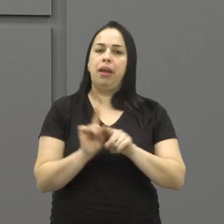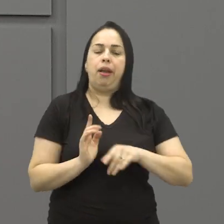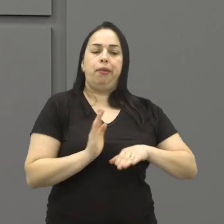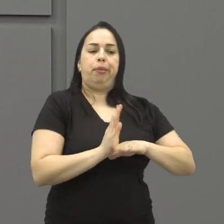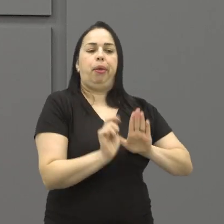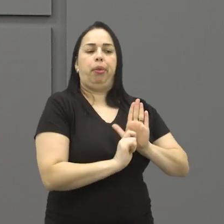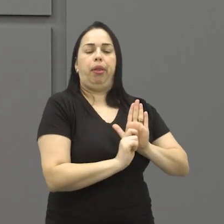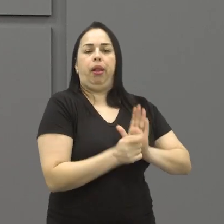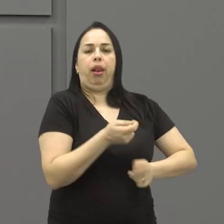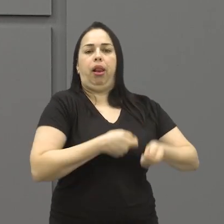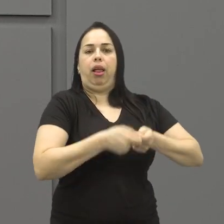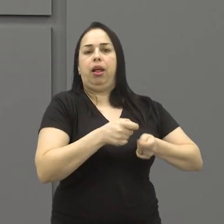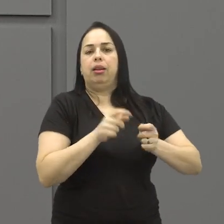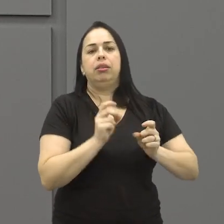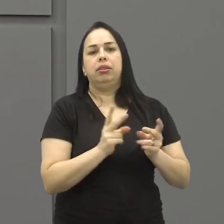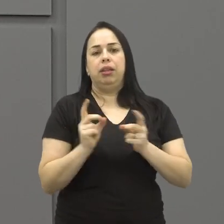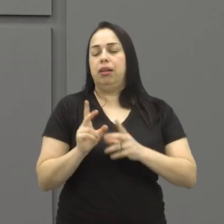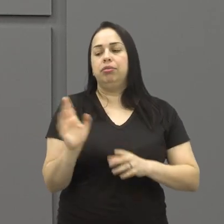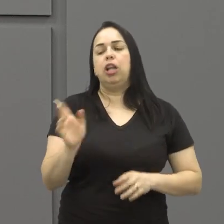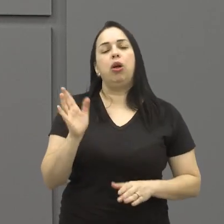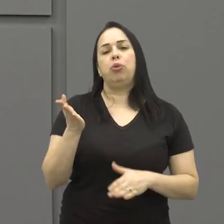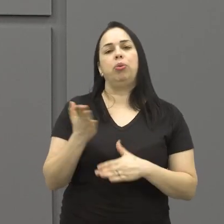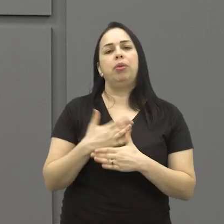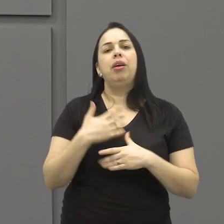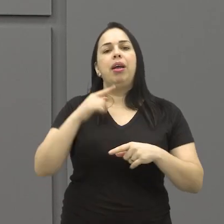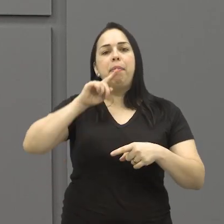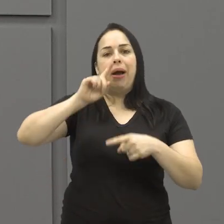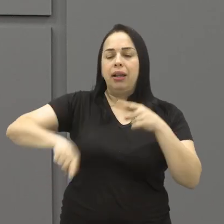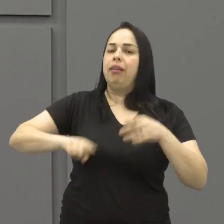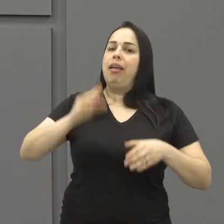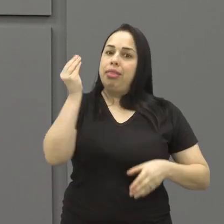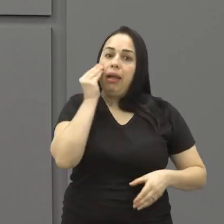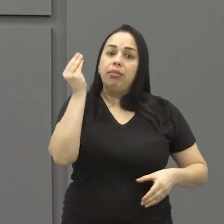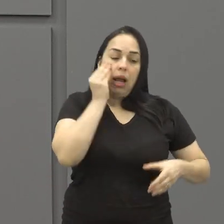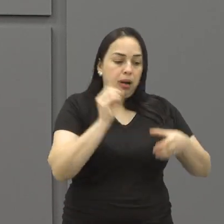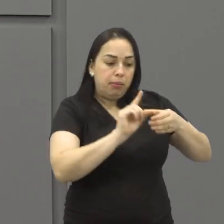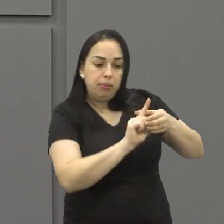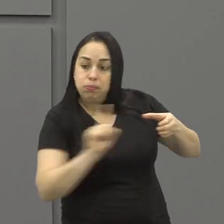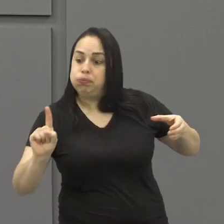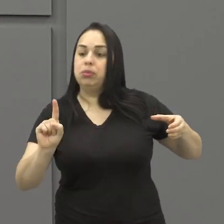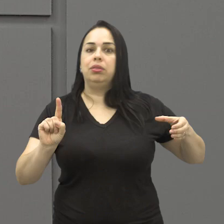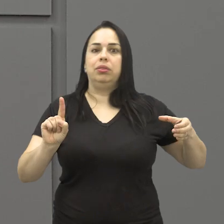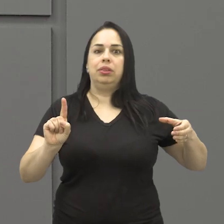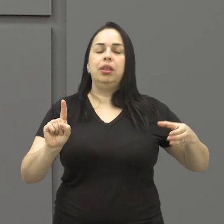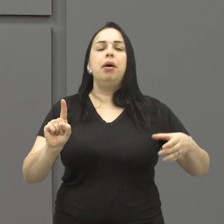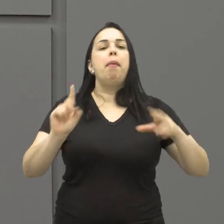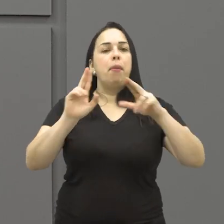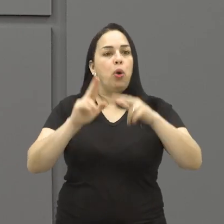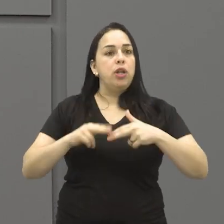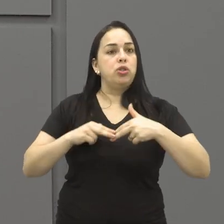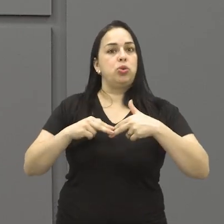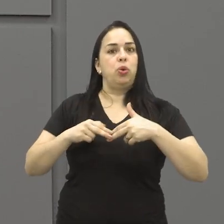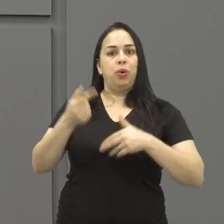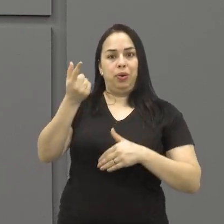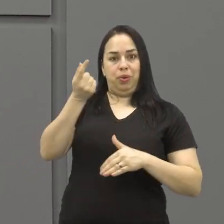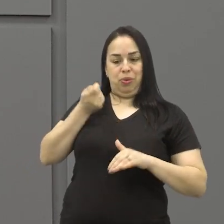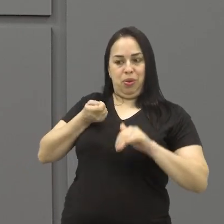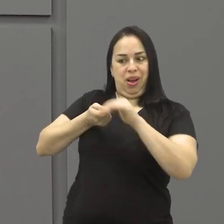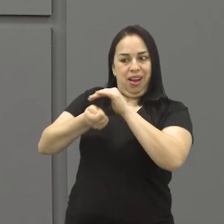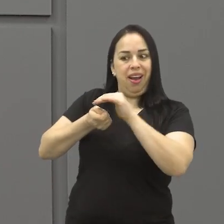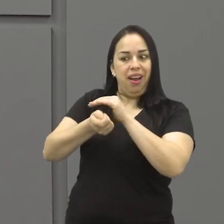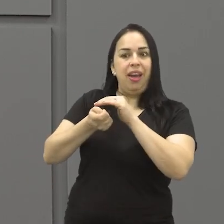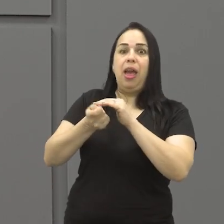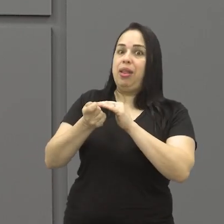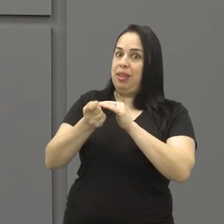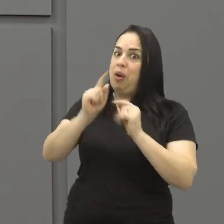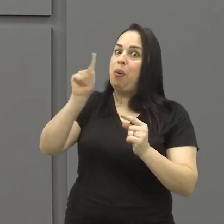tráfico, né? Então, acho que é uma forma econômica para tirar do tráfico. Então, eu entendo que o Pé de Meia ele tem um objetivo muito maior